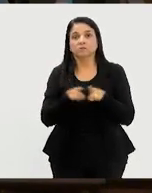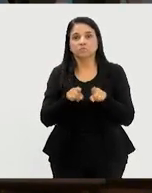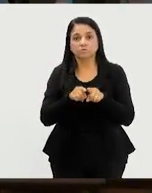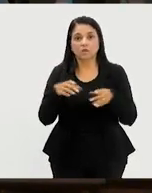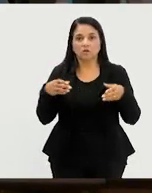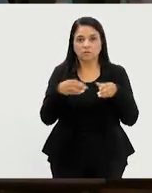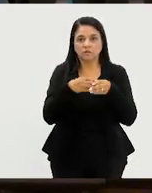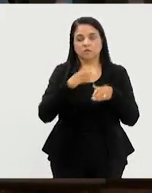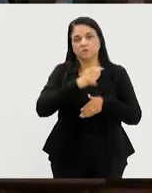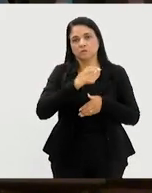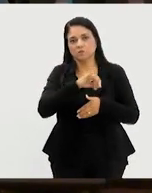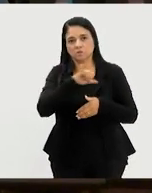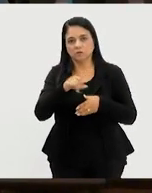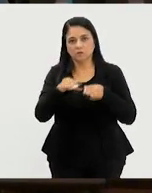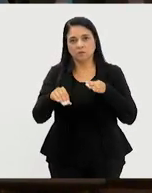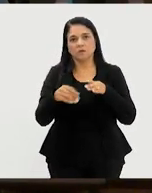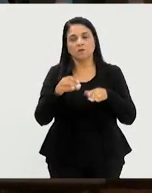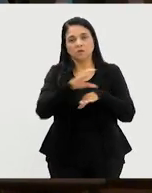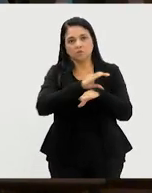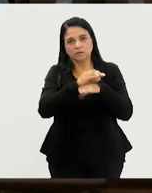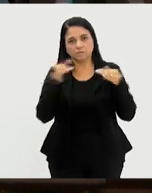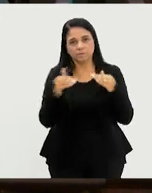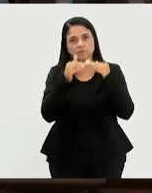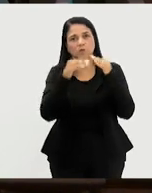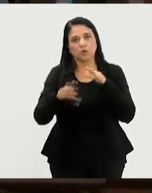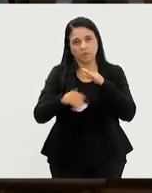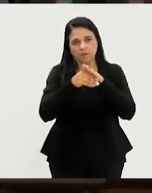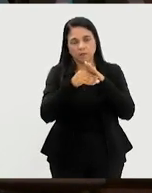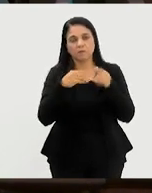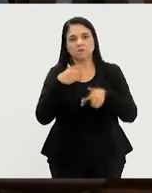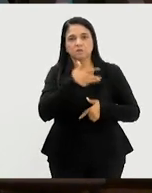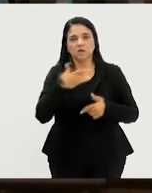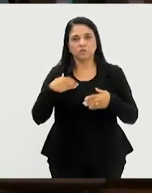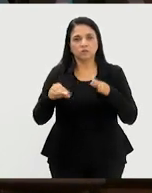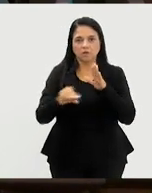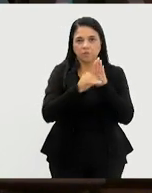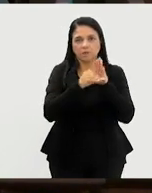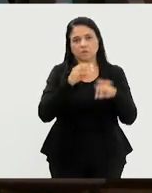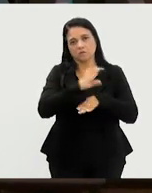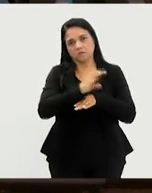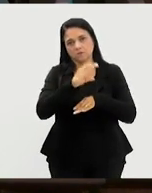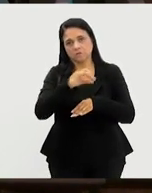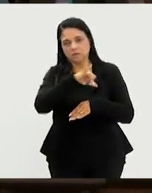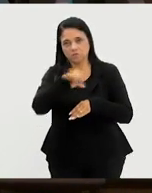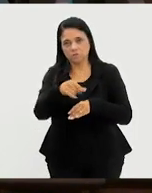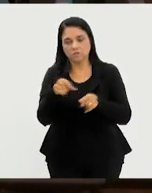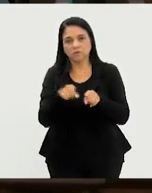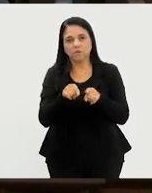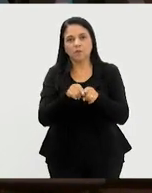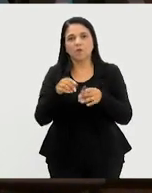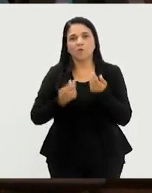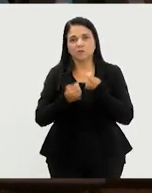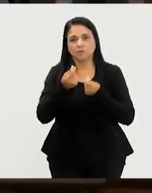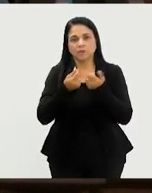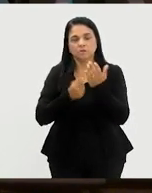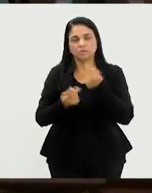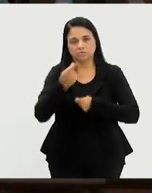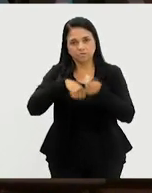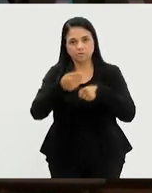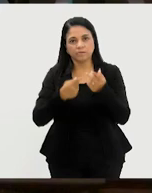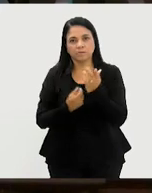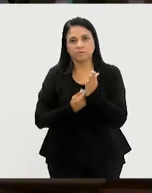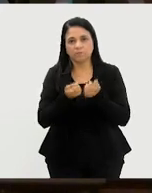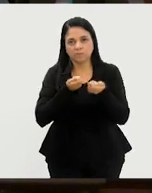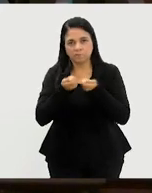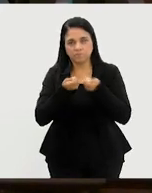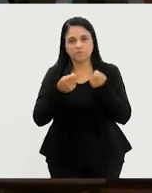constitução e justiça pela constitucionalidade com emenda saúde favorável com a emenda da comissão de constituição e justiça orçamento Finanças fiscalização financeira e controle